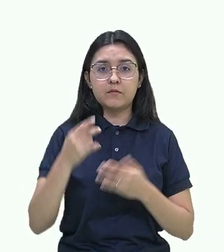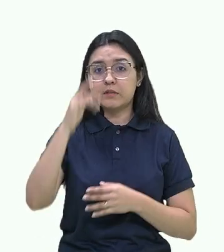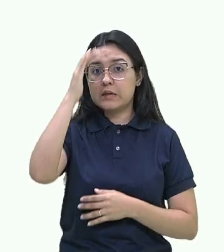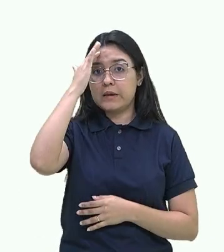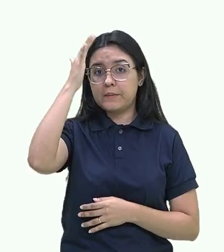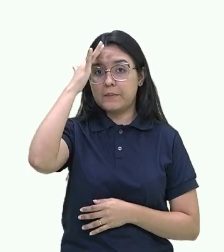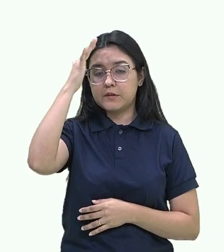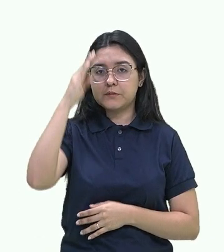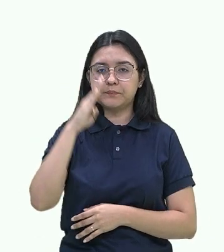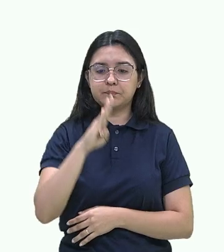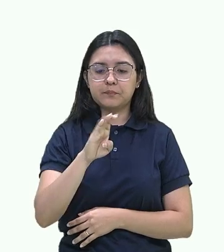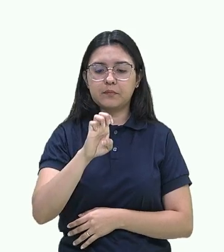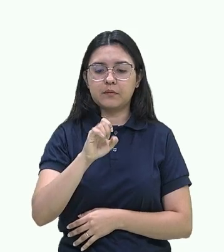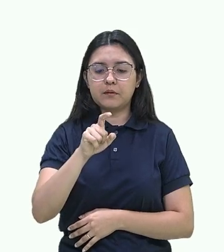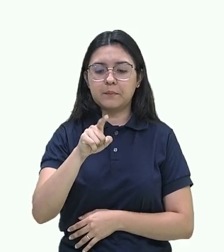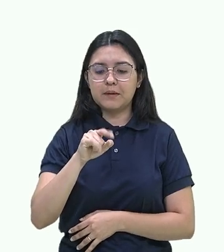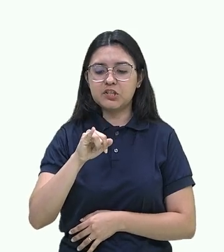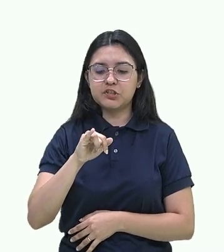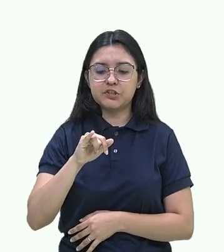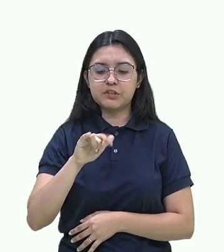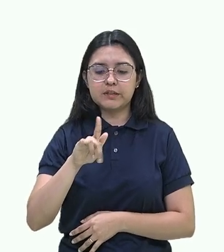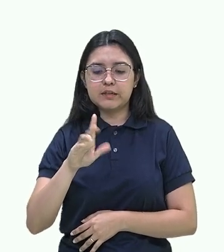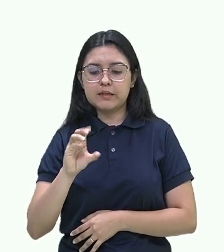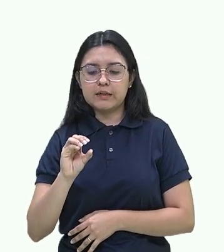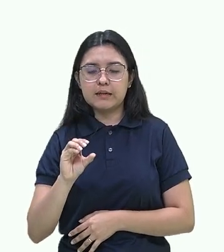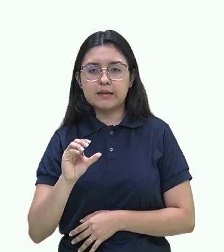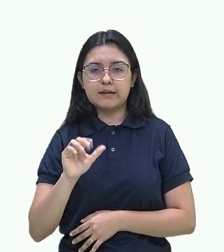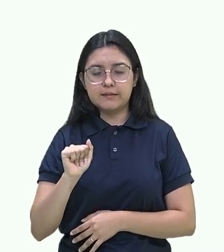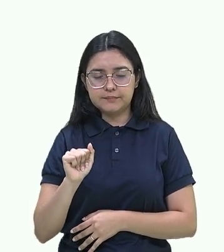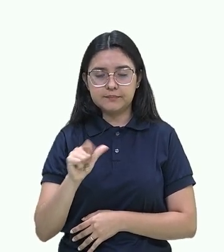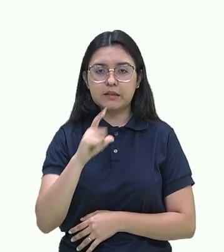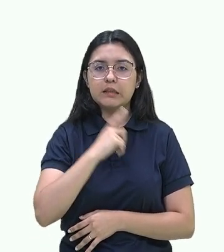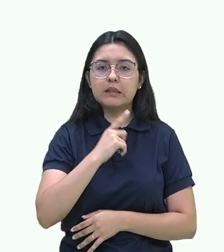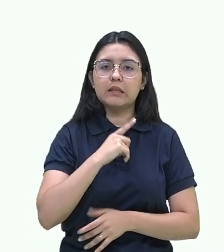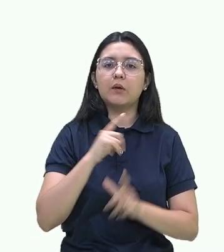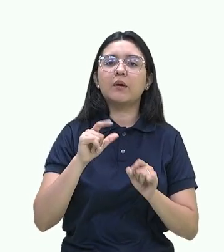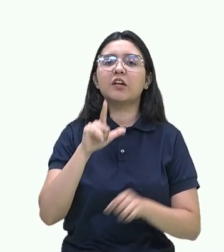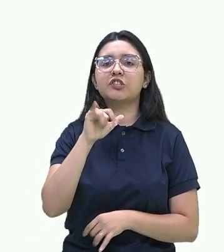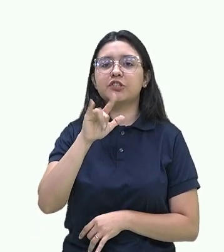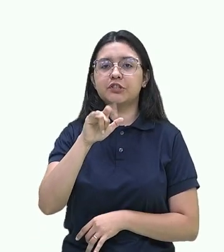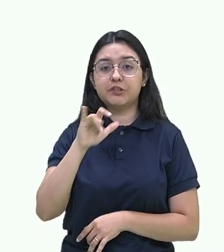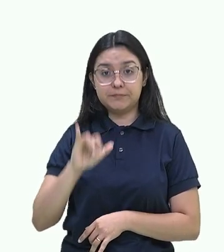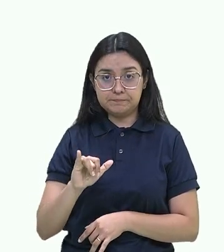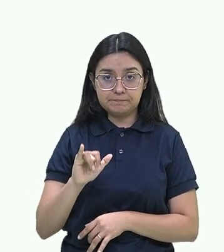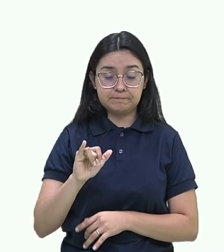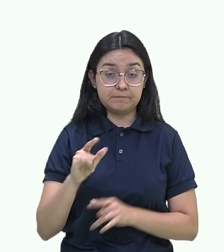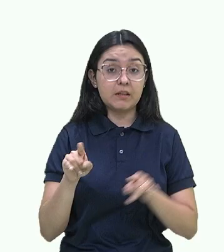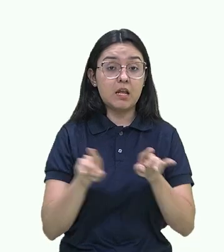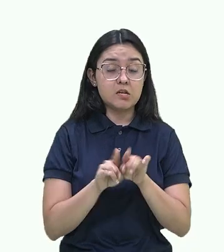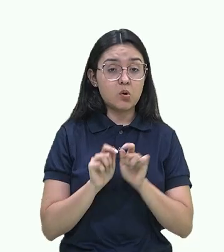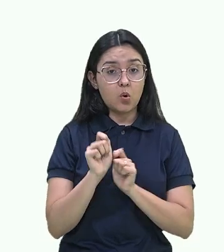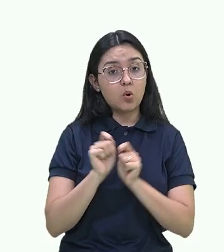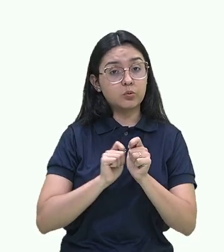que está acumulando a urina. Então, o tecido muscular, ele regula o volume de órgãos, como, por exemplo,